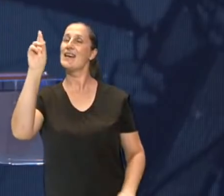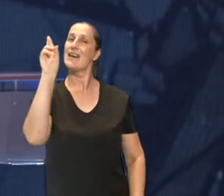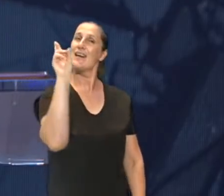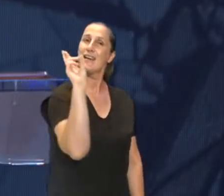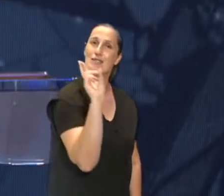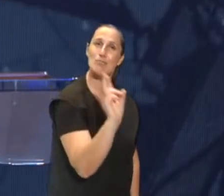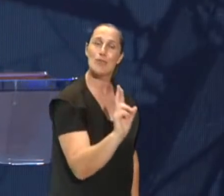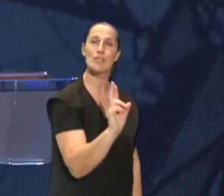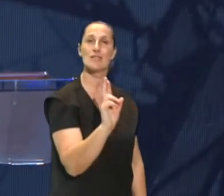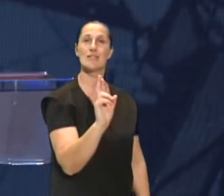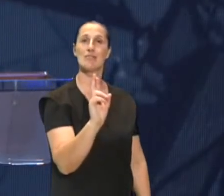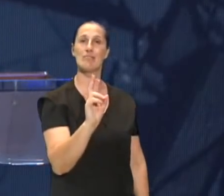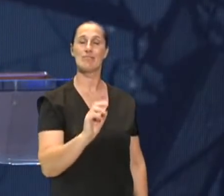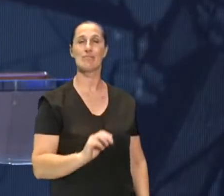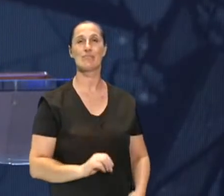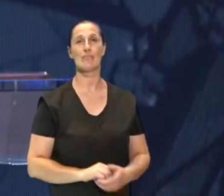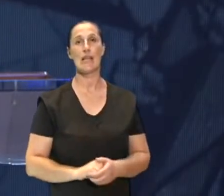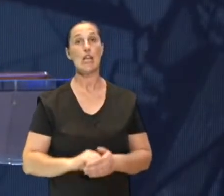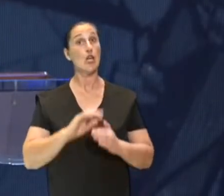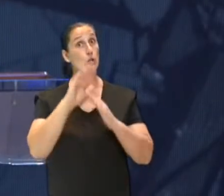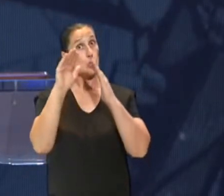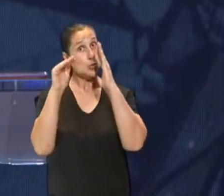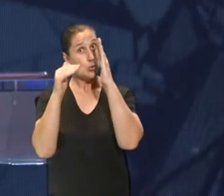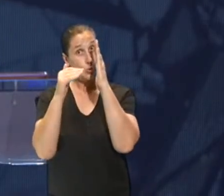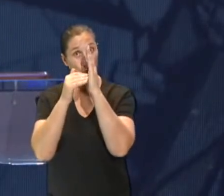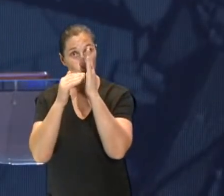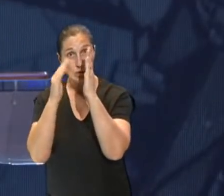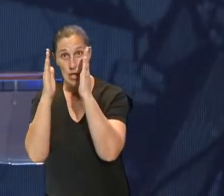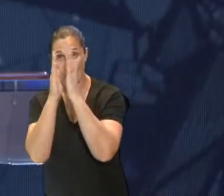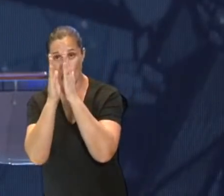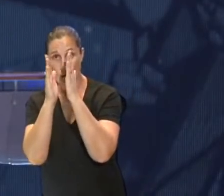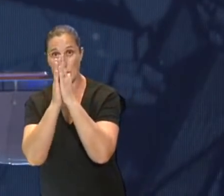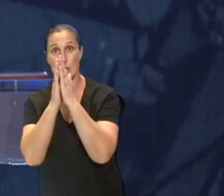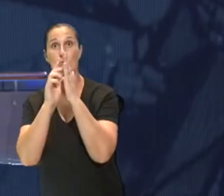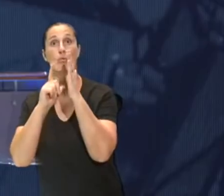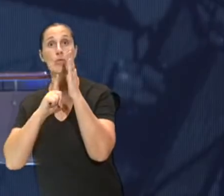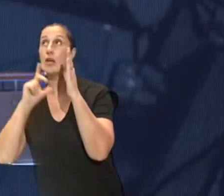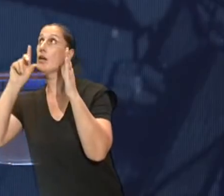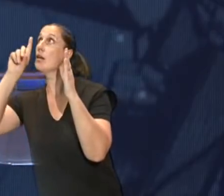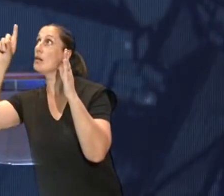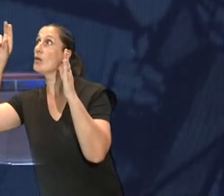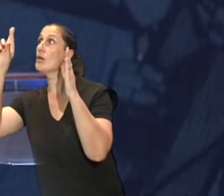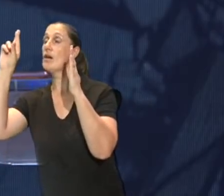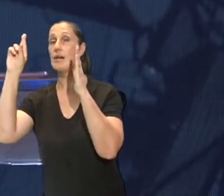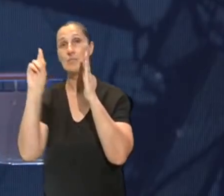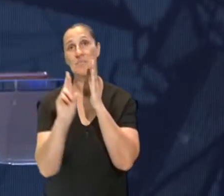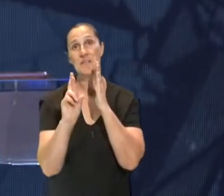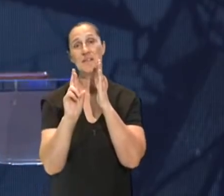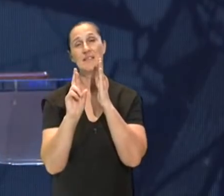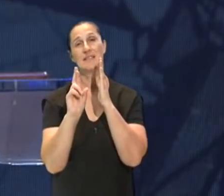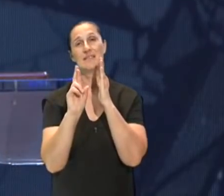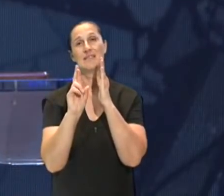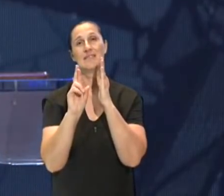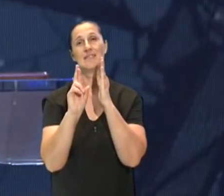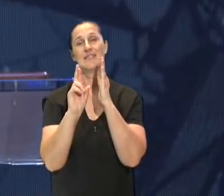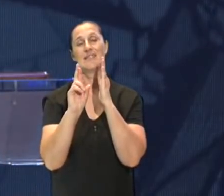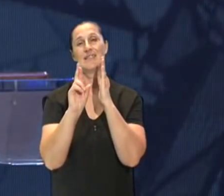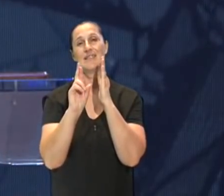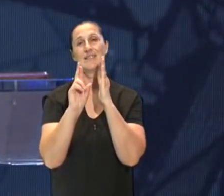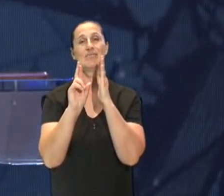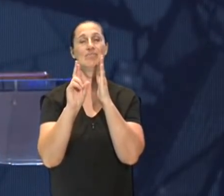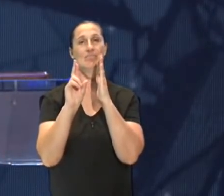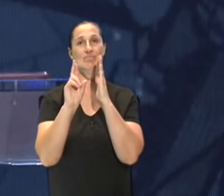Deus. Toda oração vai ter uma resposta de Deus. E é por isso que no meio